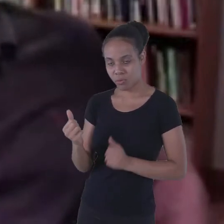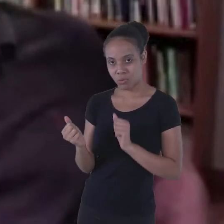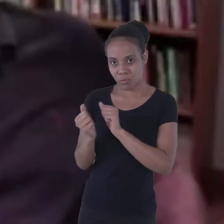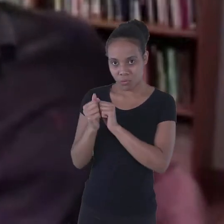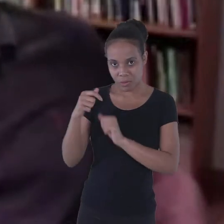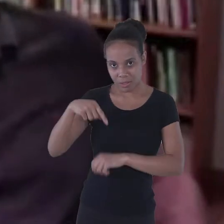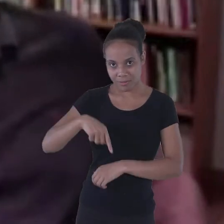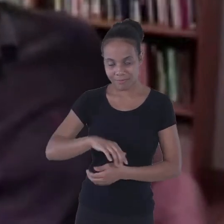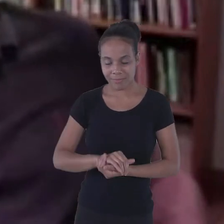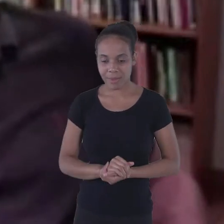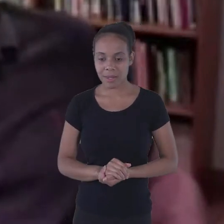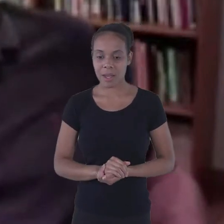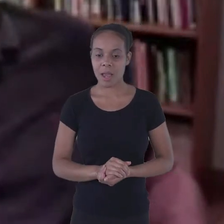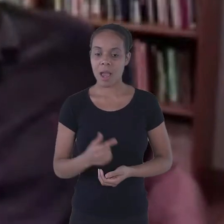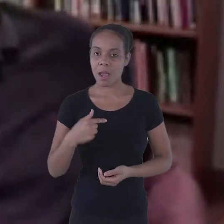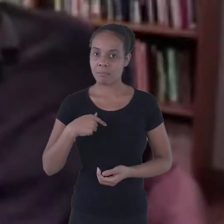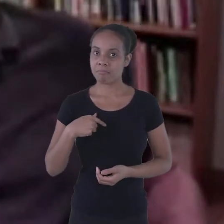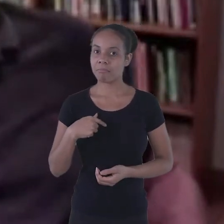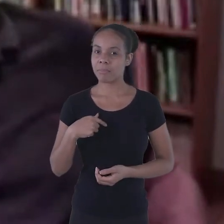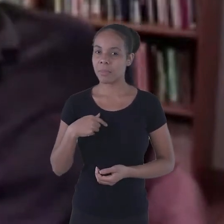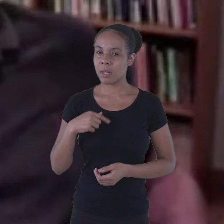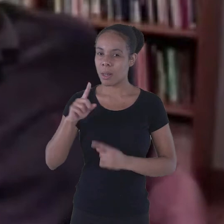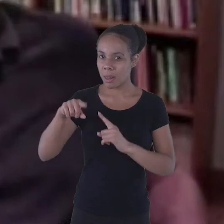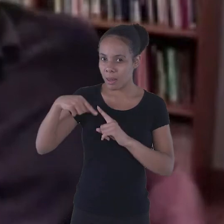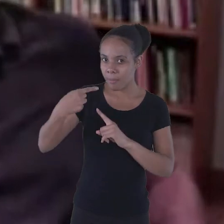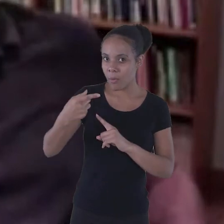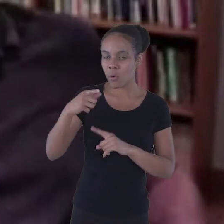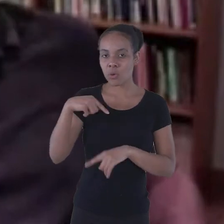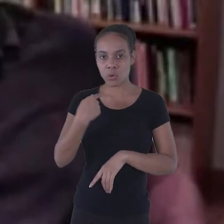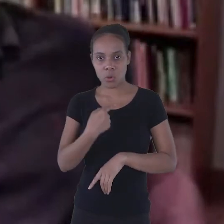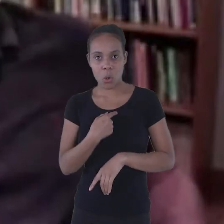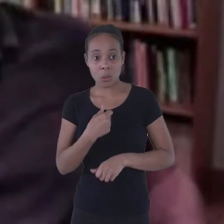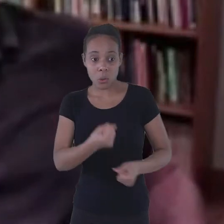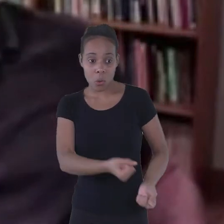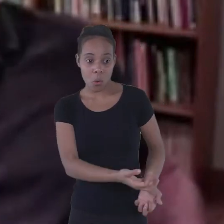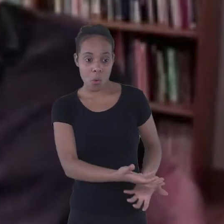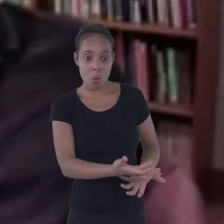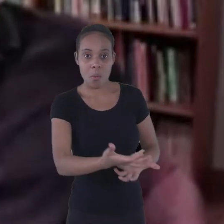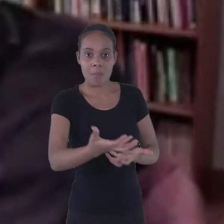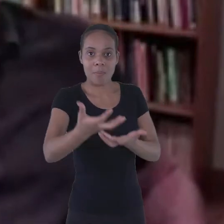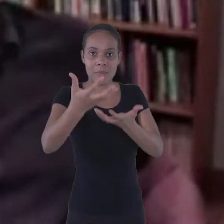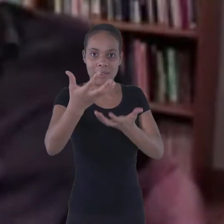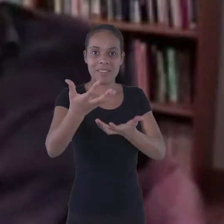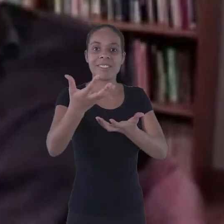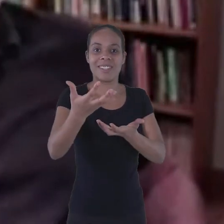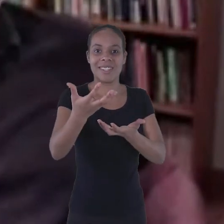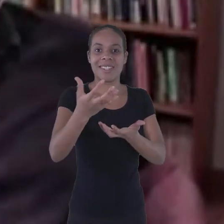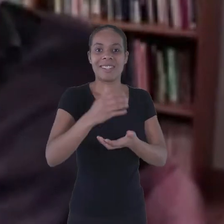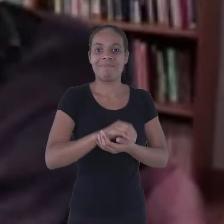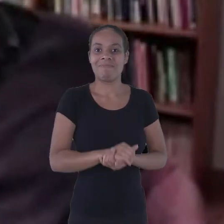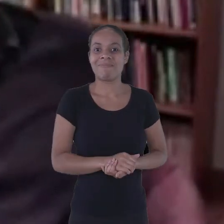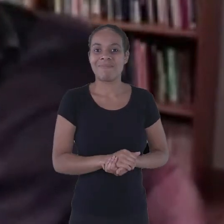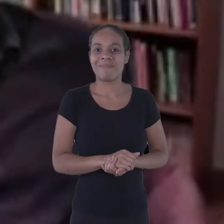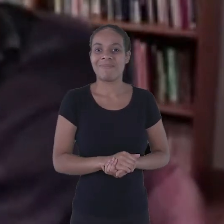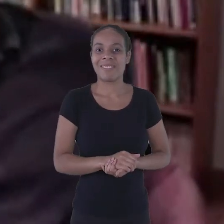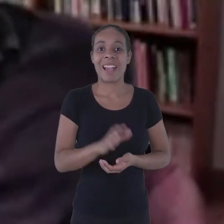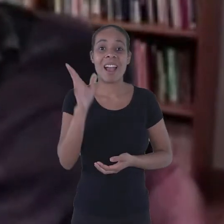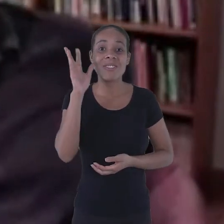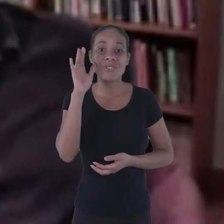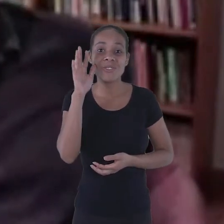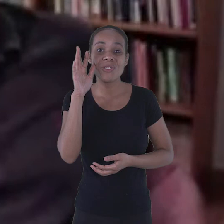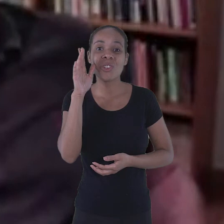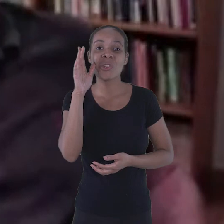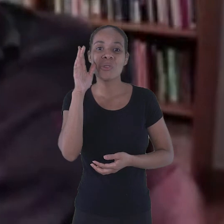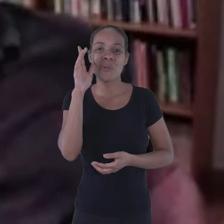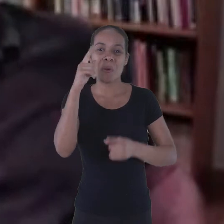nós faremos uma homenagem, eu e Stepan, ao Galvão. Não vamos falar do Biolado. Assistindo o jogo do Botafogo com o